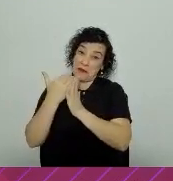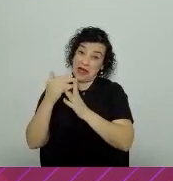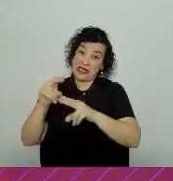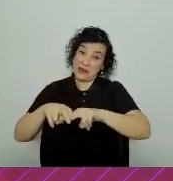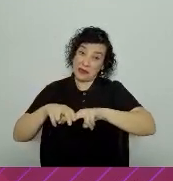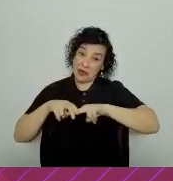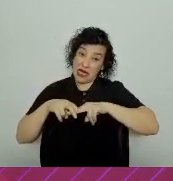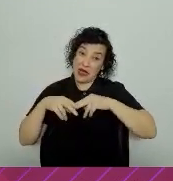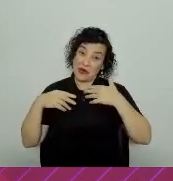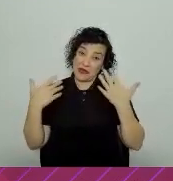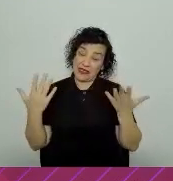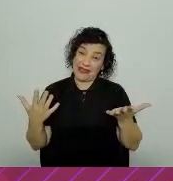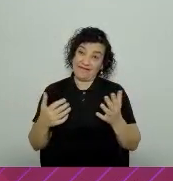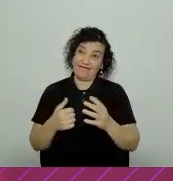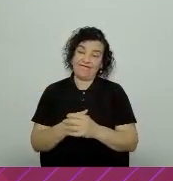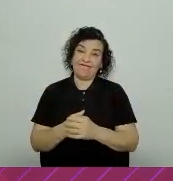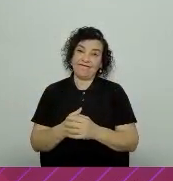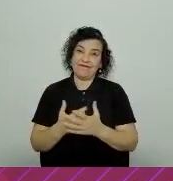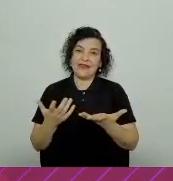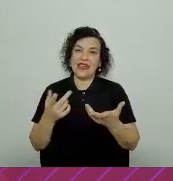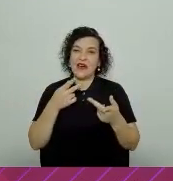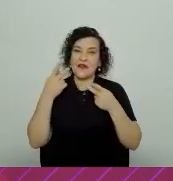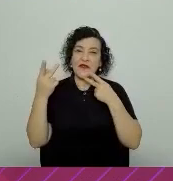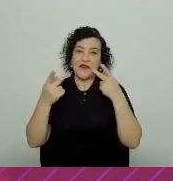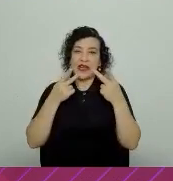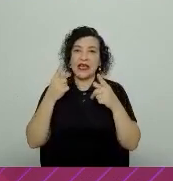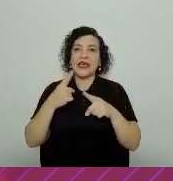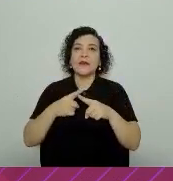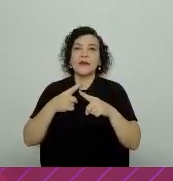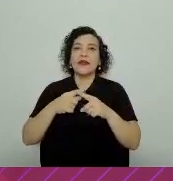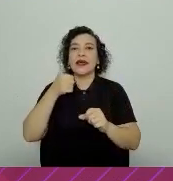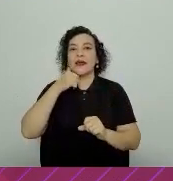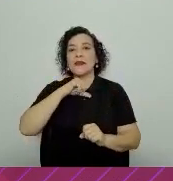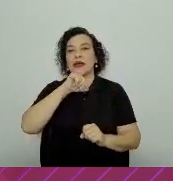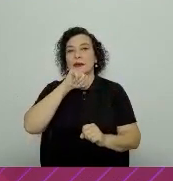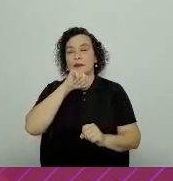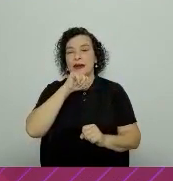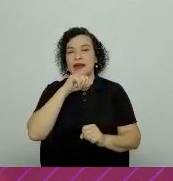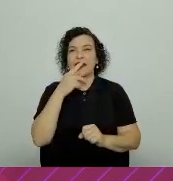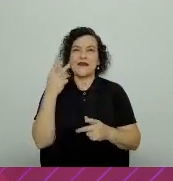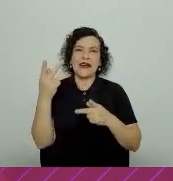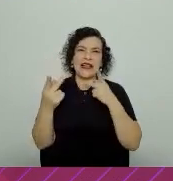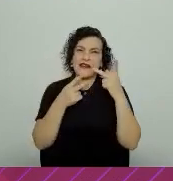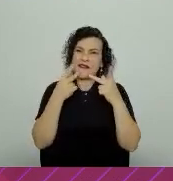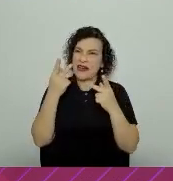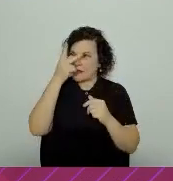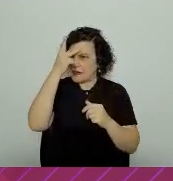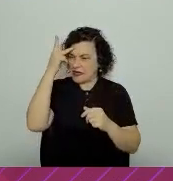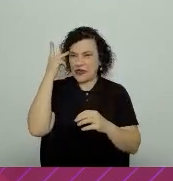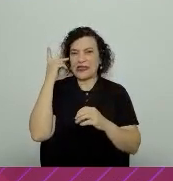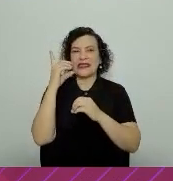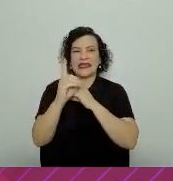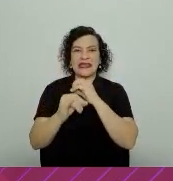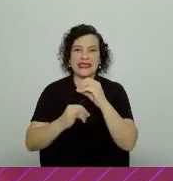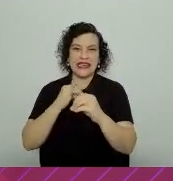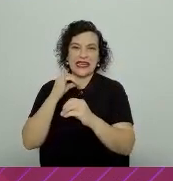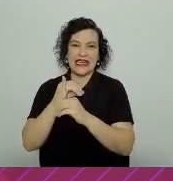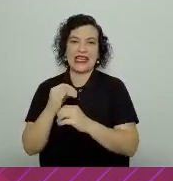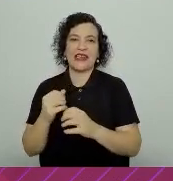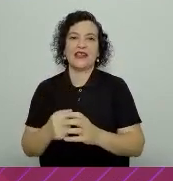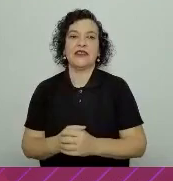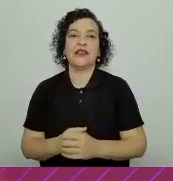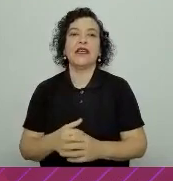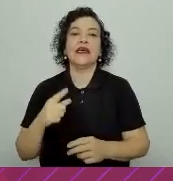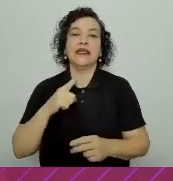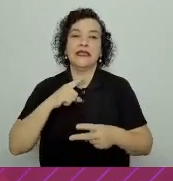tipo Sei lá eu falei muito isso porque a minha mãe eu fico o tempo inteiro você fala com as pessoas não entende é existe sim eu acho que existe duas coisas